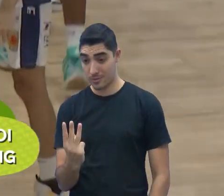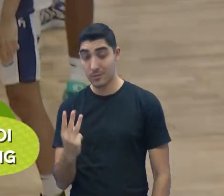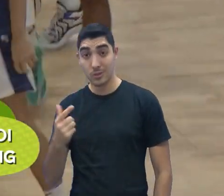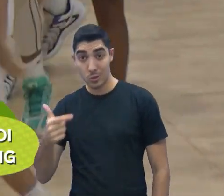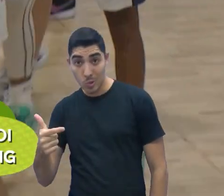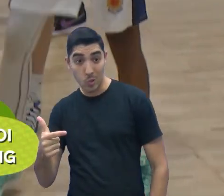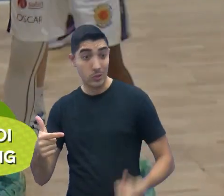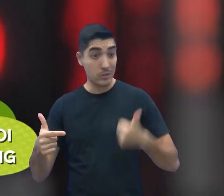32-18 no período,